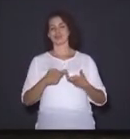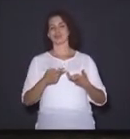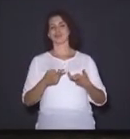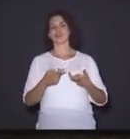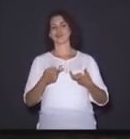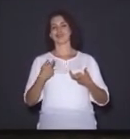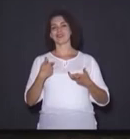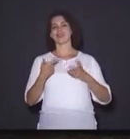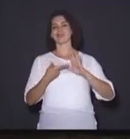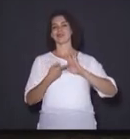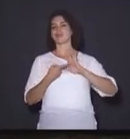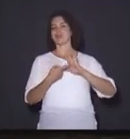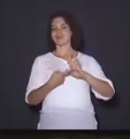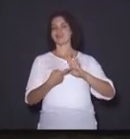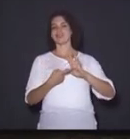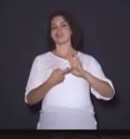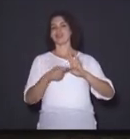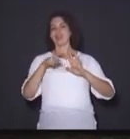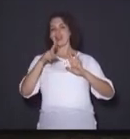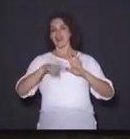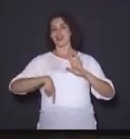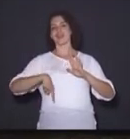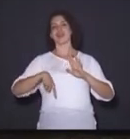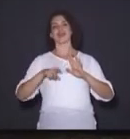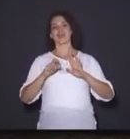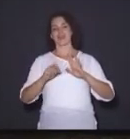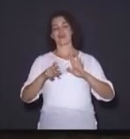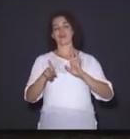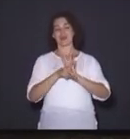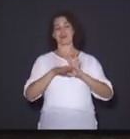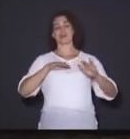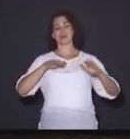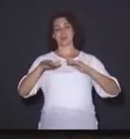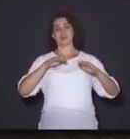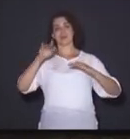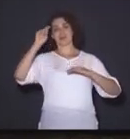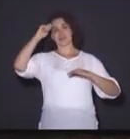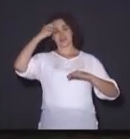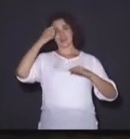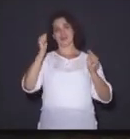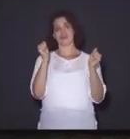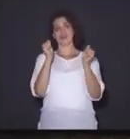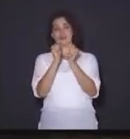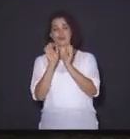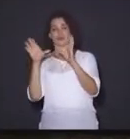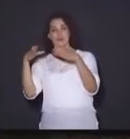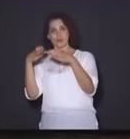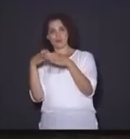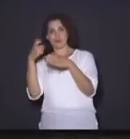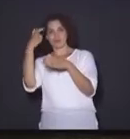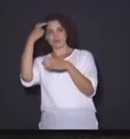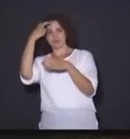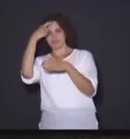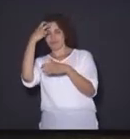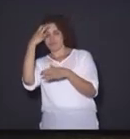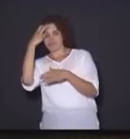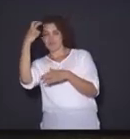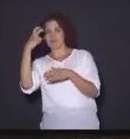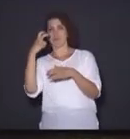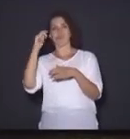você já é uma intervenção do movimento negro quando ele junto com intelectuais negras